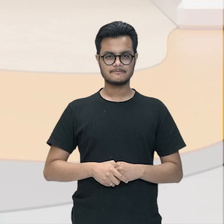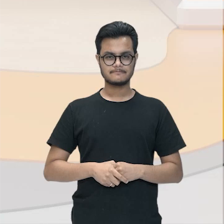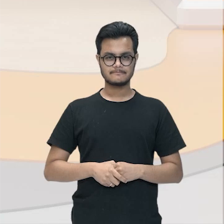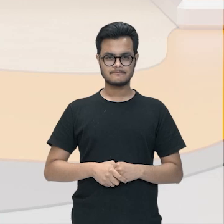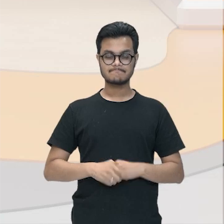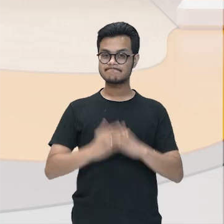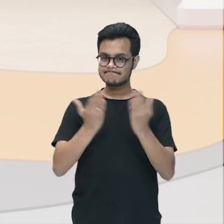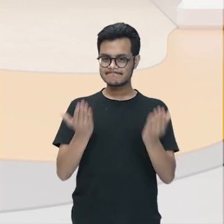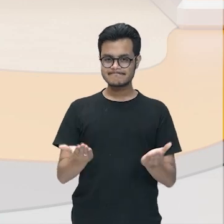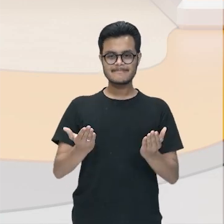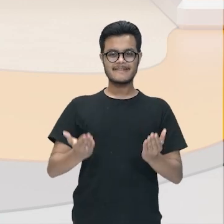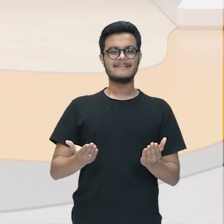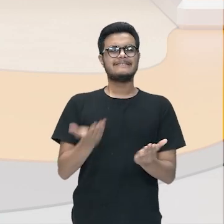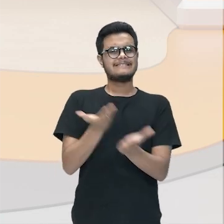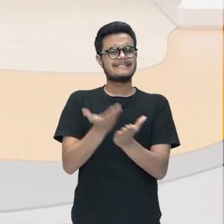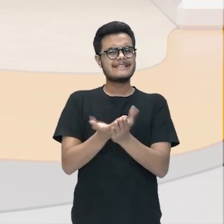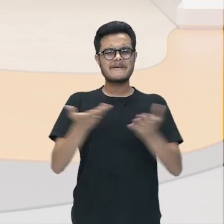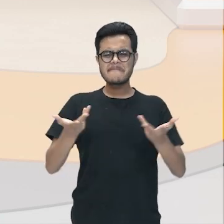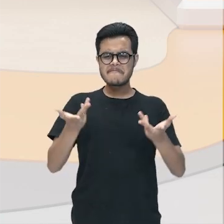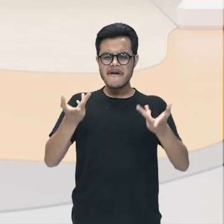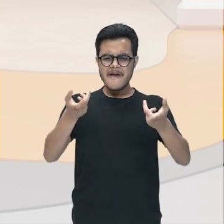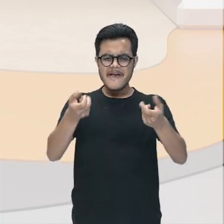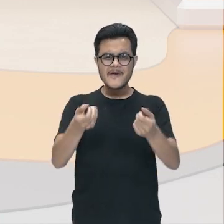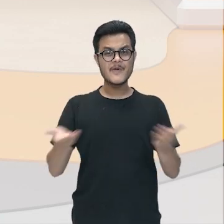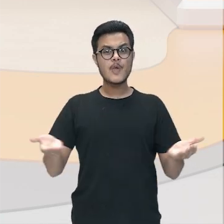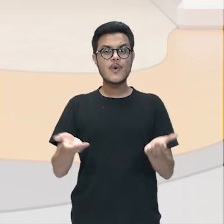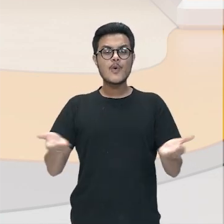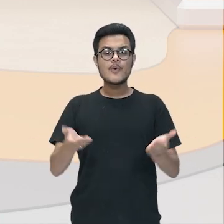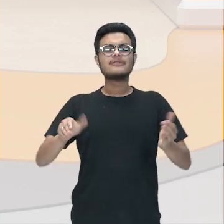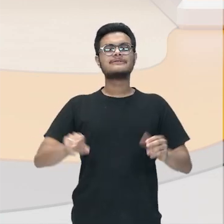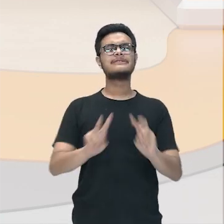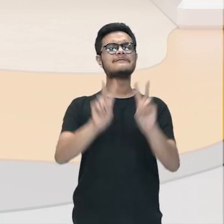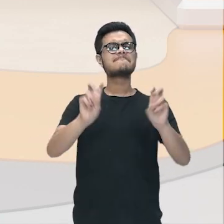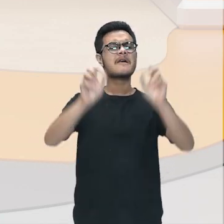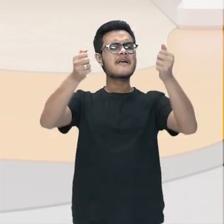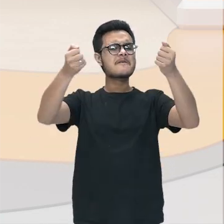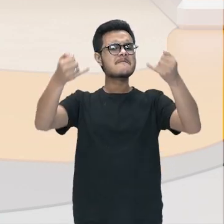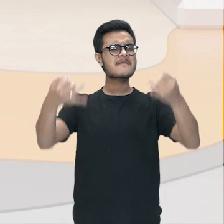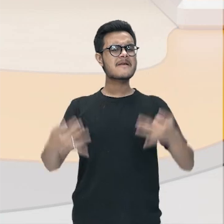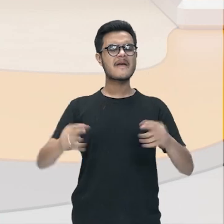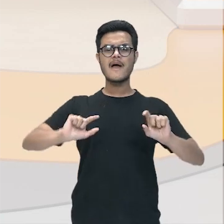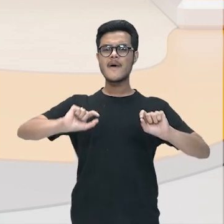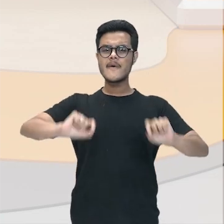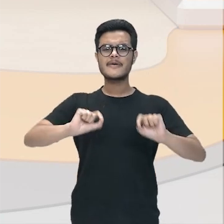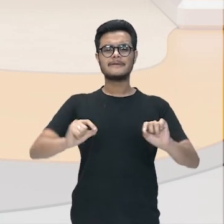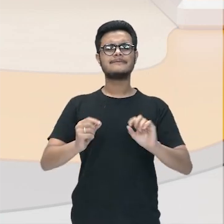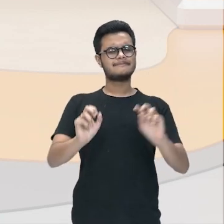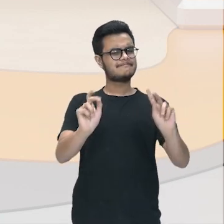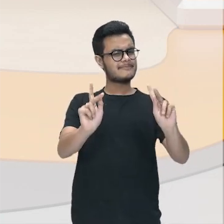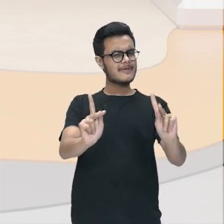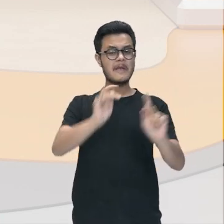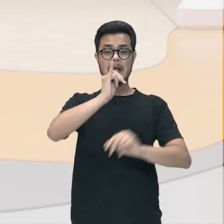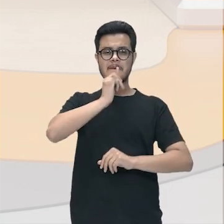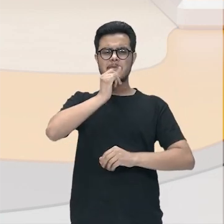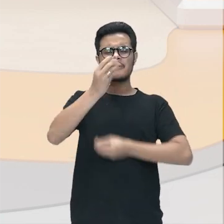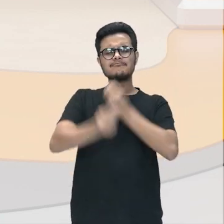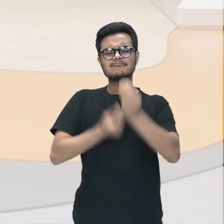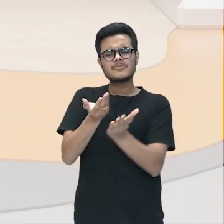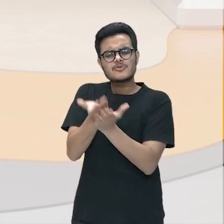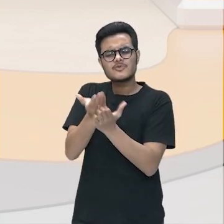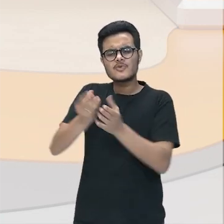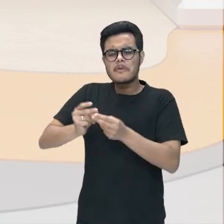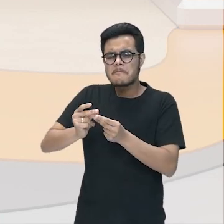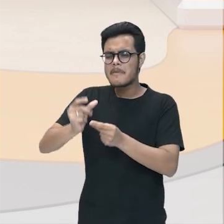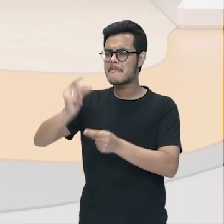Ok, então, aulinha show de hoje, a gente vai fazer o quê? A gente vai, então, desvendar os mistérios